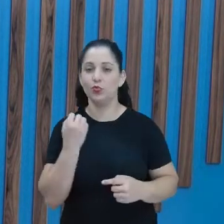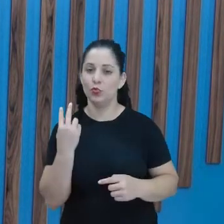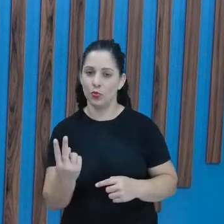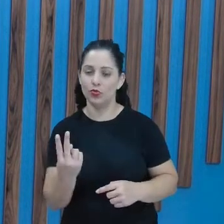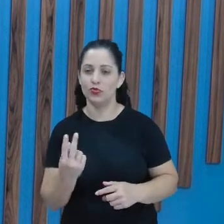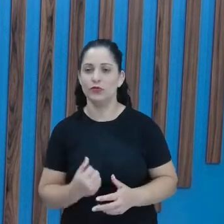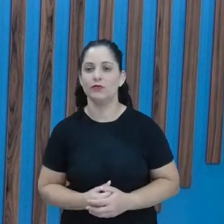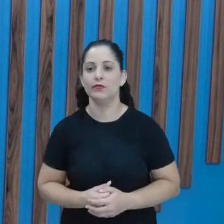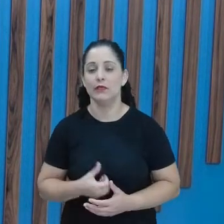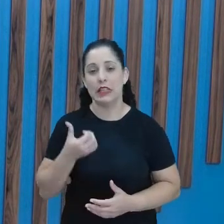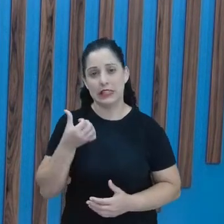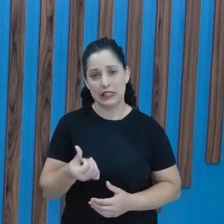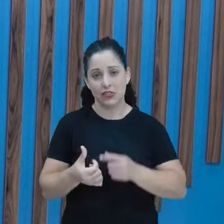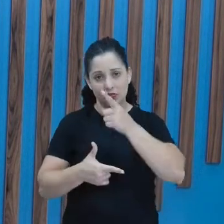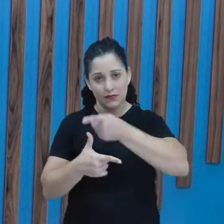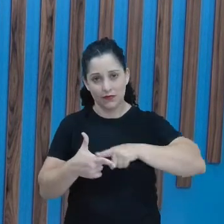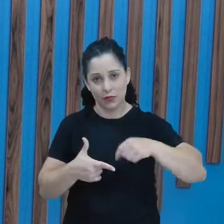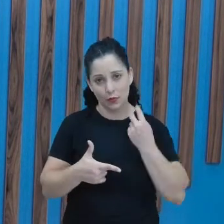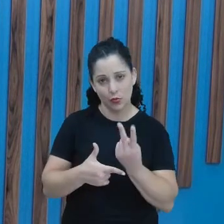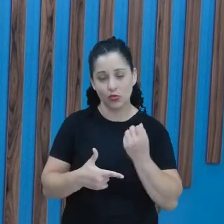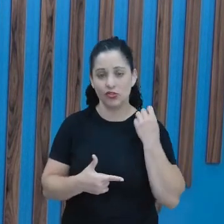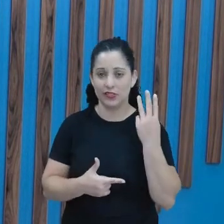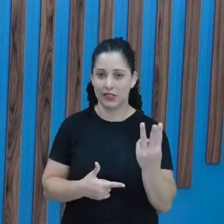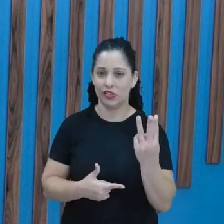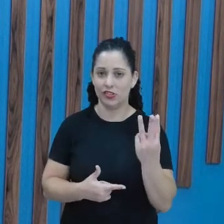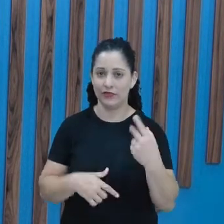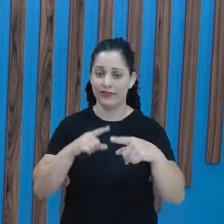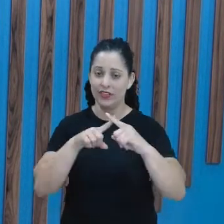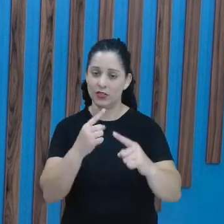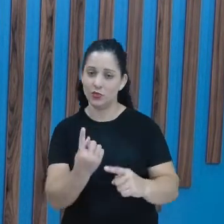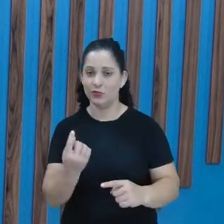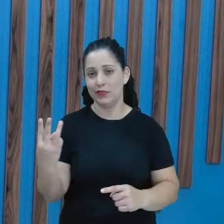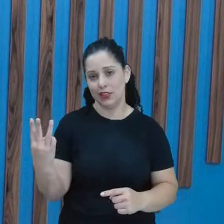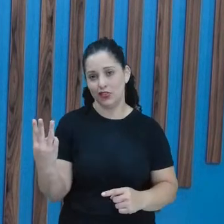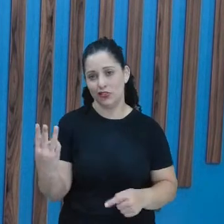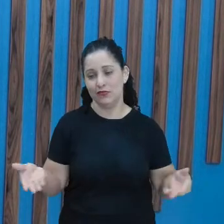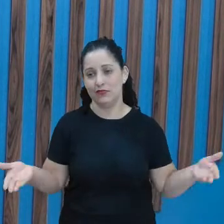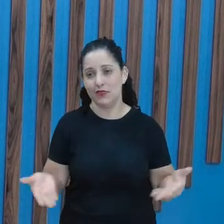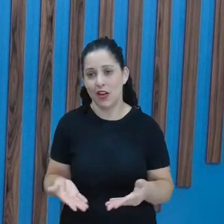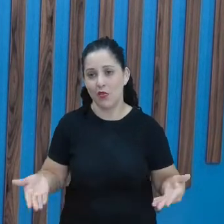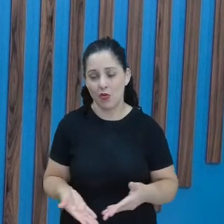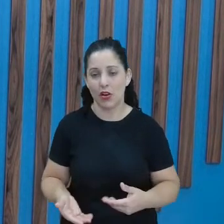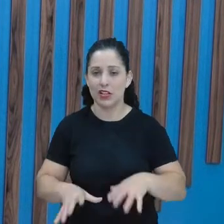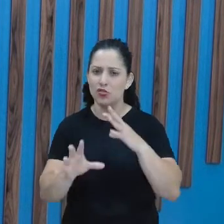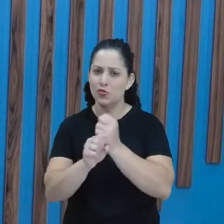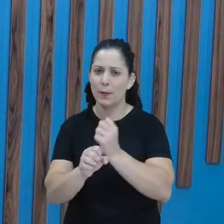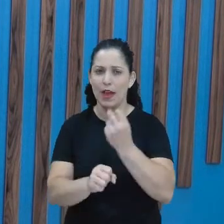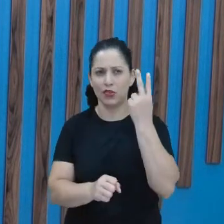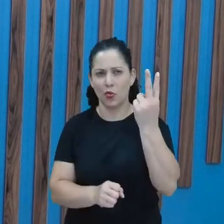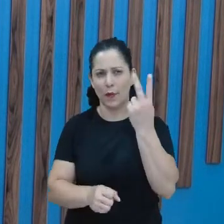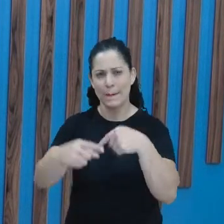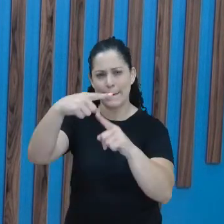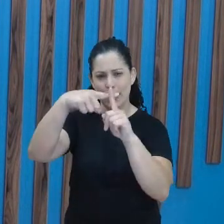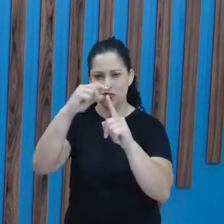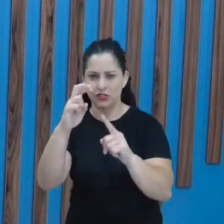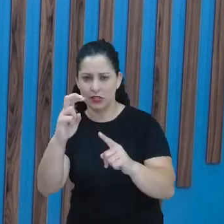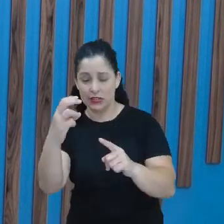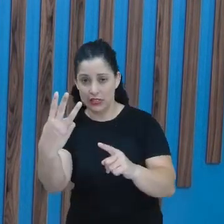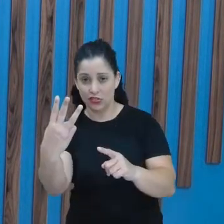dividido por 2 dá 3. 3 vezes 1, 3. E aí, você soma 2 mais 3, 5.